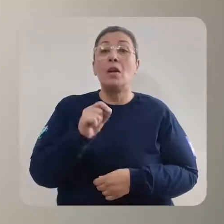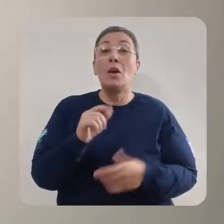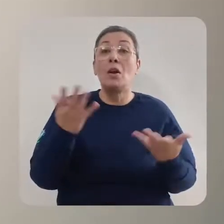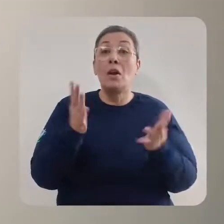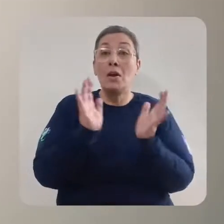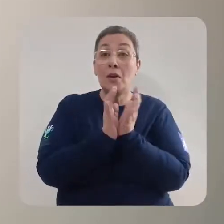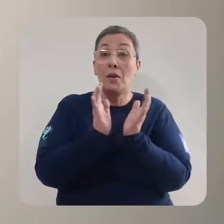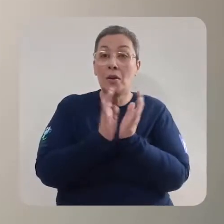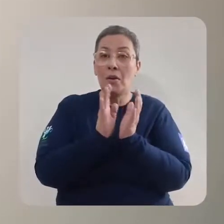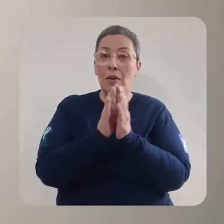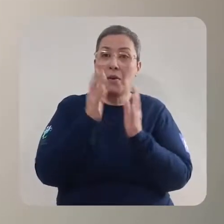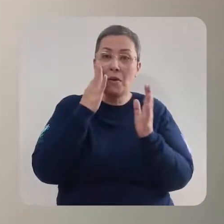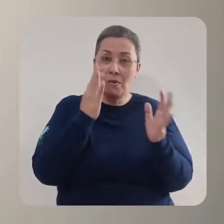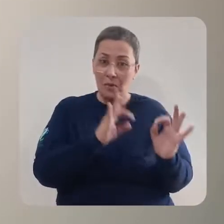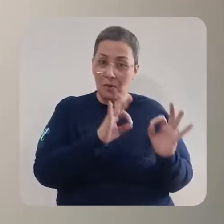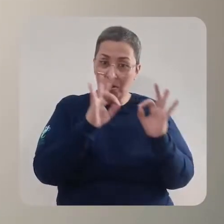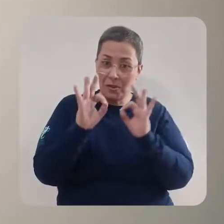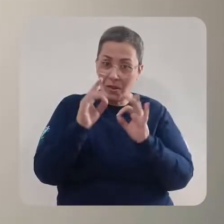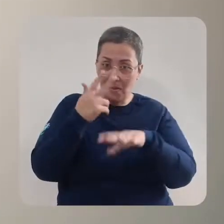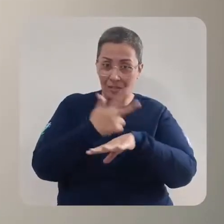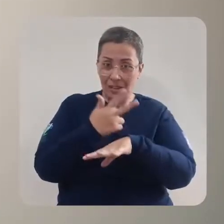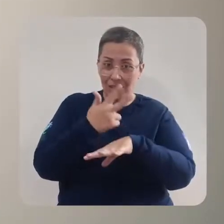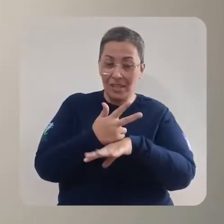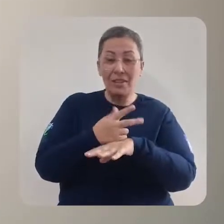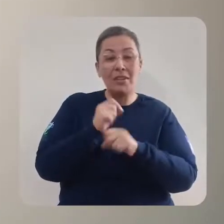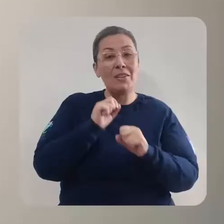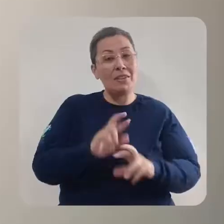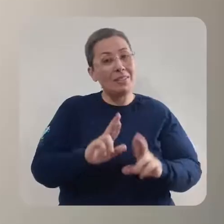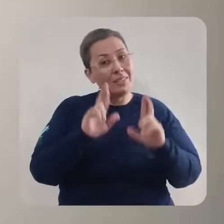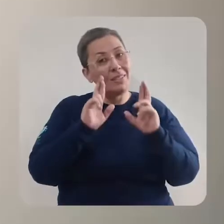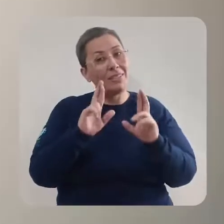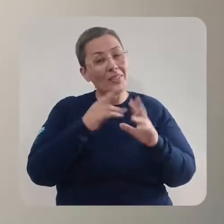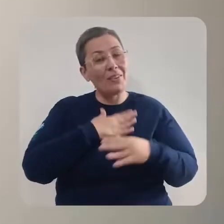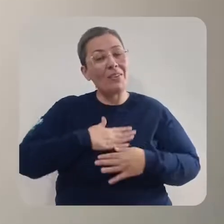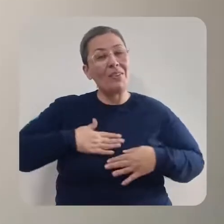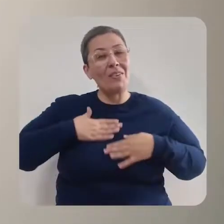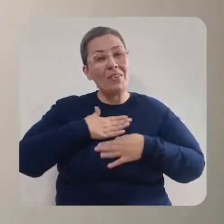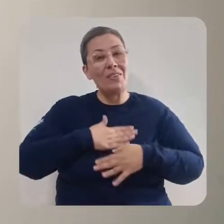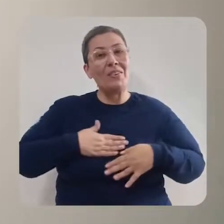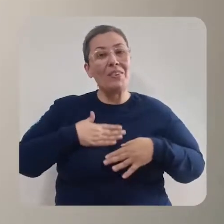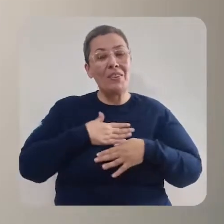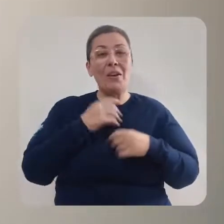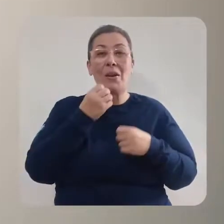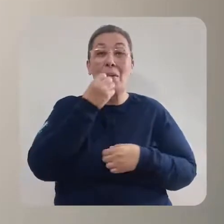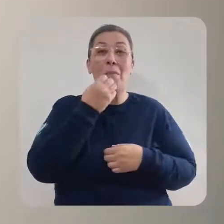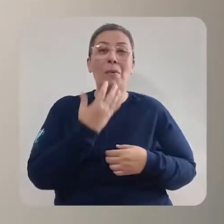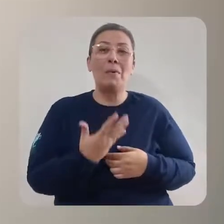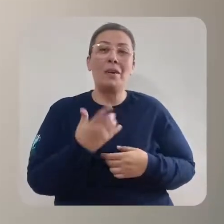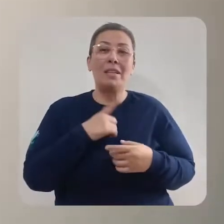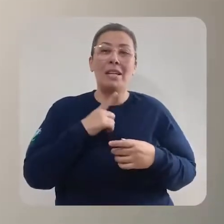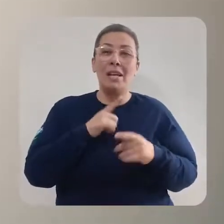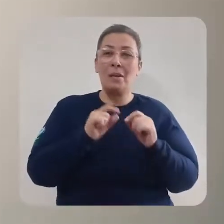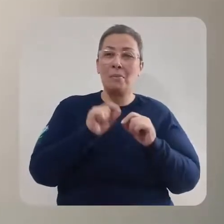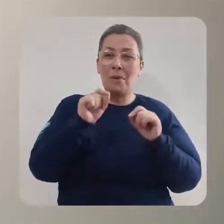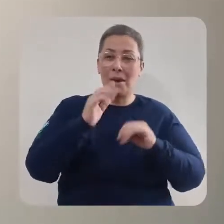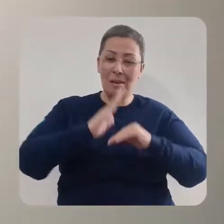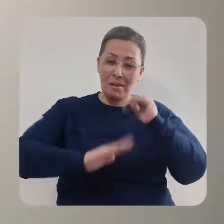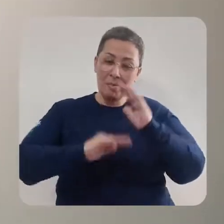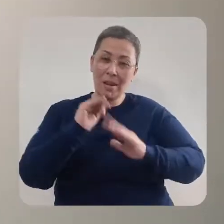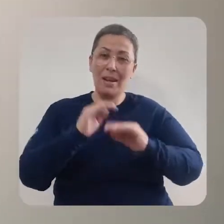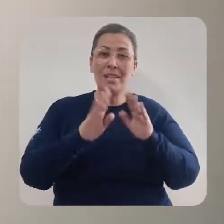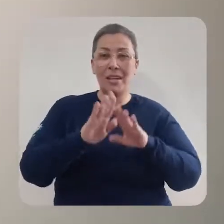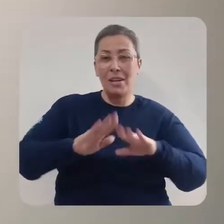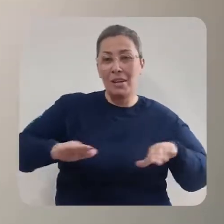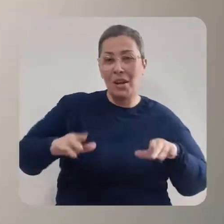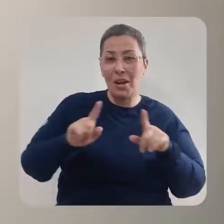E aí, pessoal, assistiram os vídeos? Espero que vocês tenham gostado. É muito bom, né, trazer essa prática